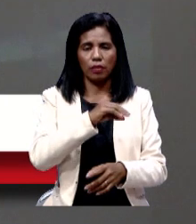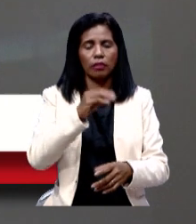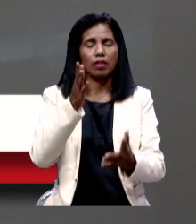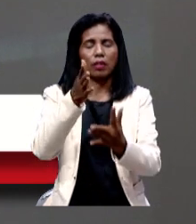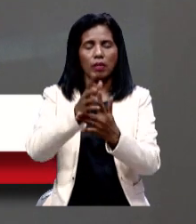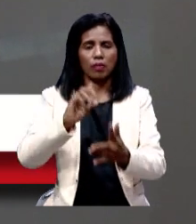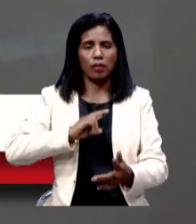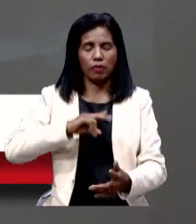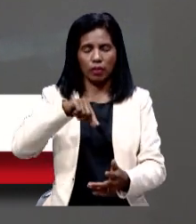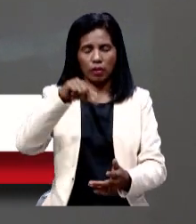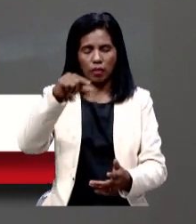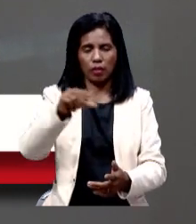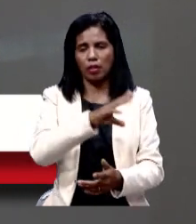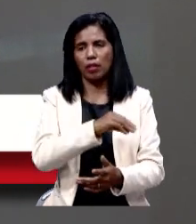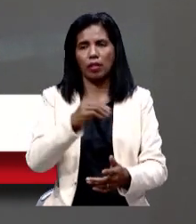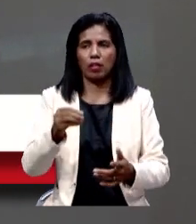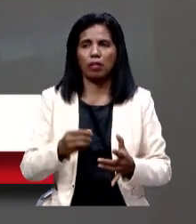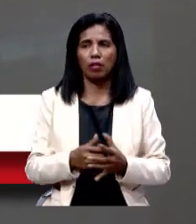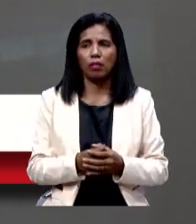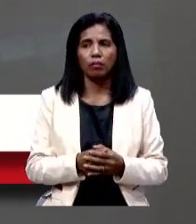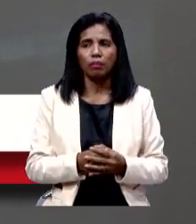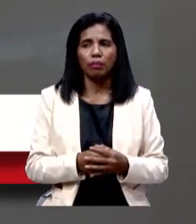ki sira ne na terbora sira ne